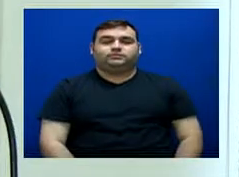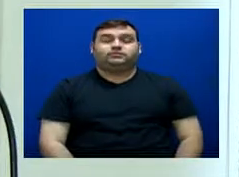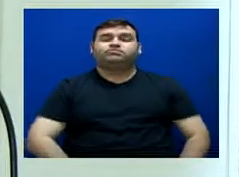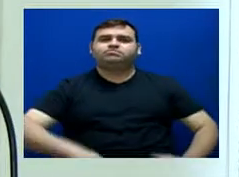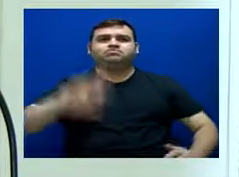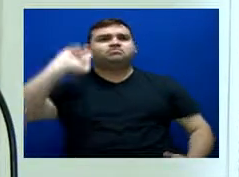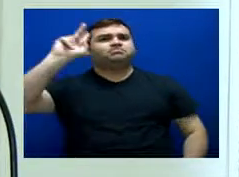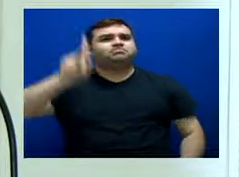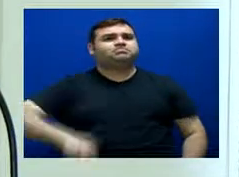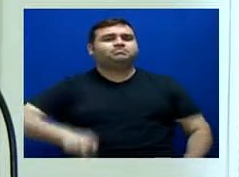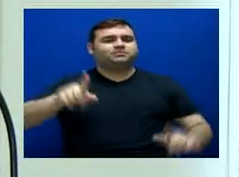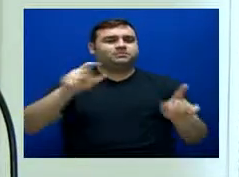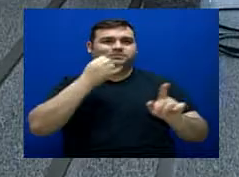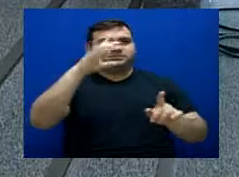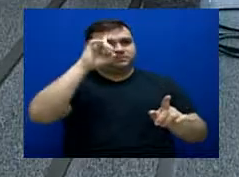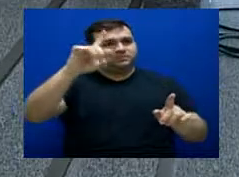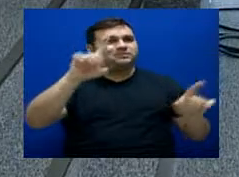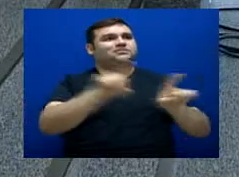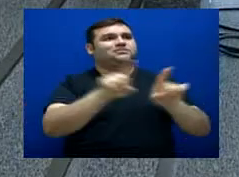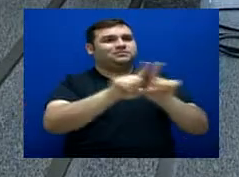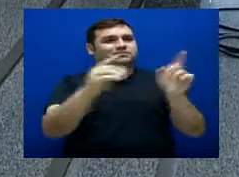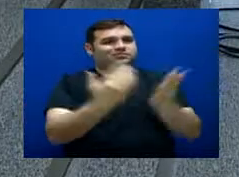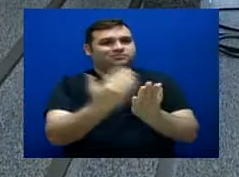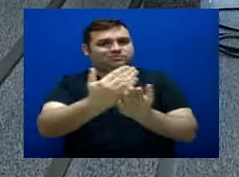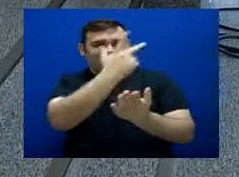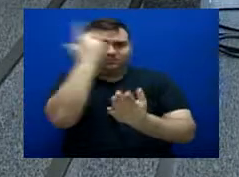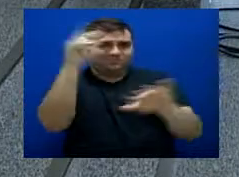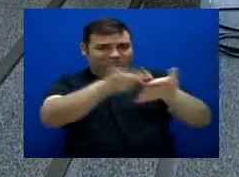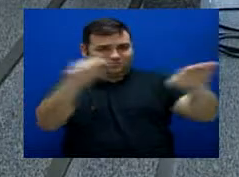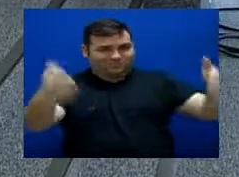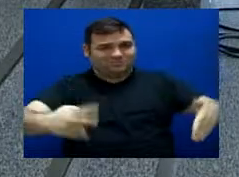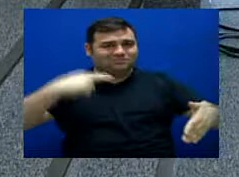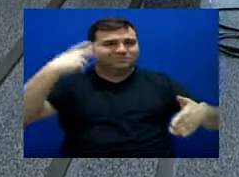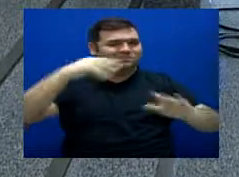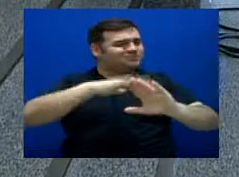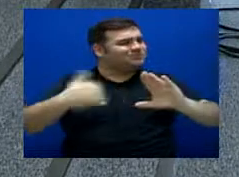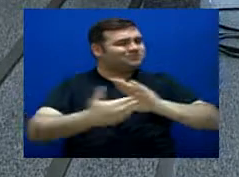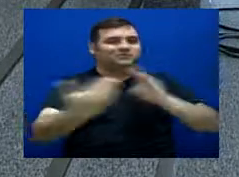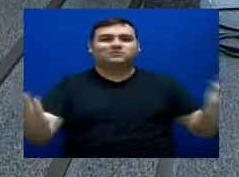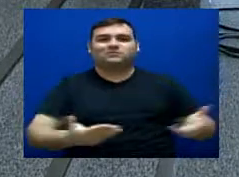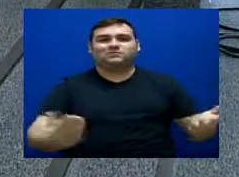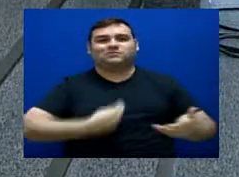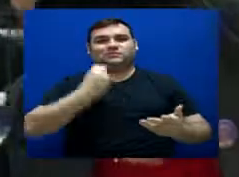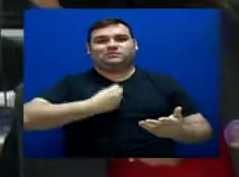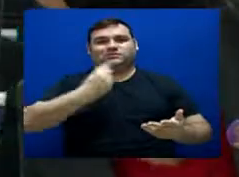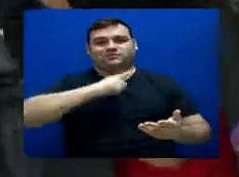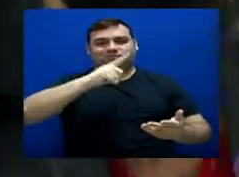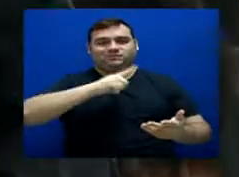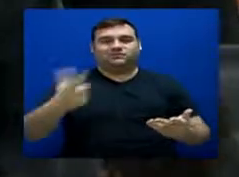Senhor presidente, bom dia, extensivo à mesa, todos os vereadores e vereadores aqui presentes.